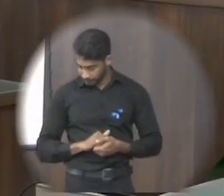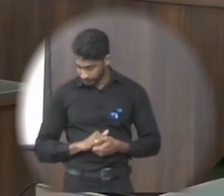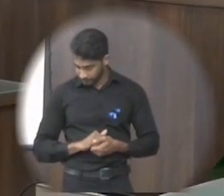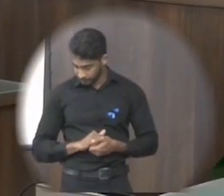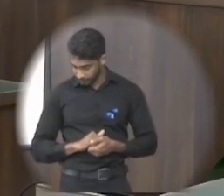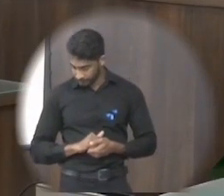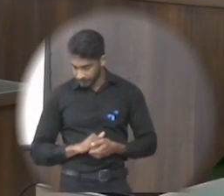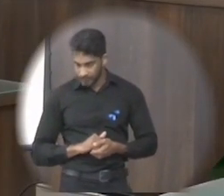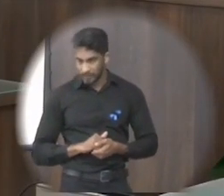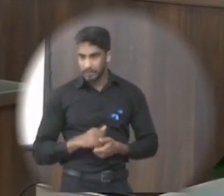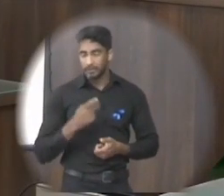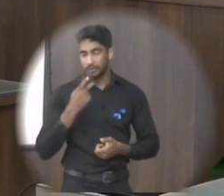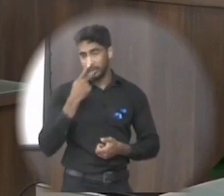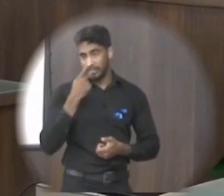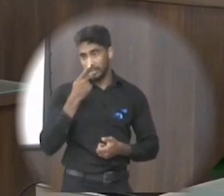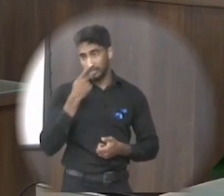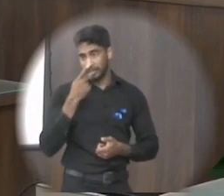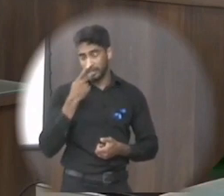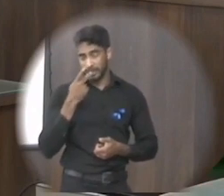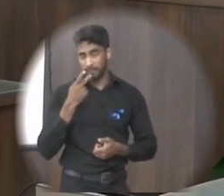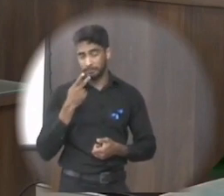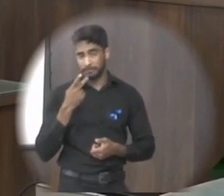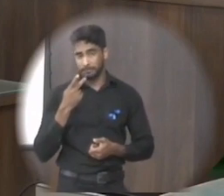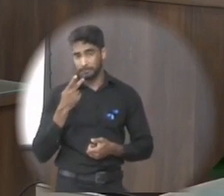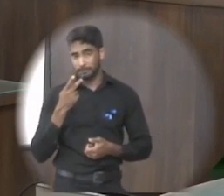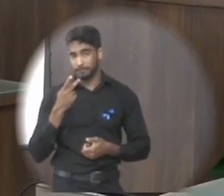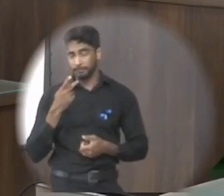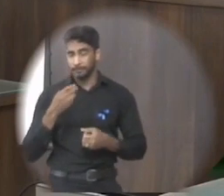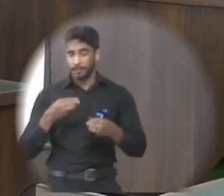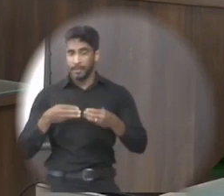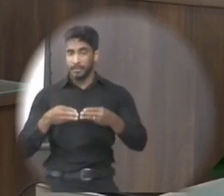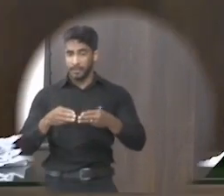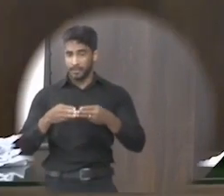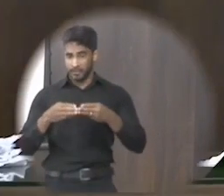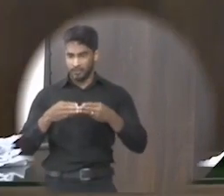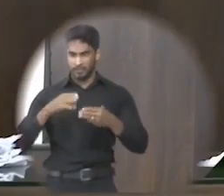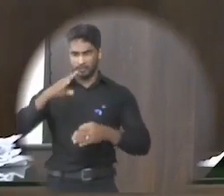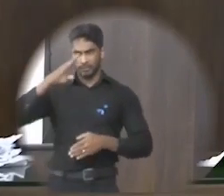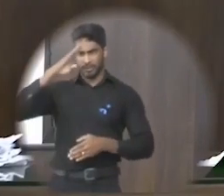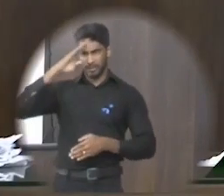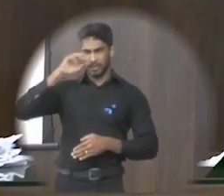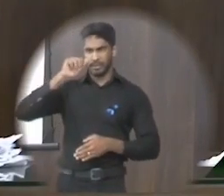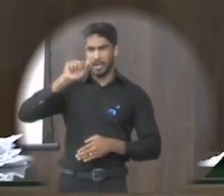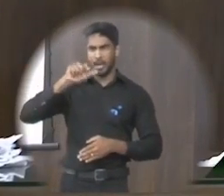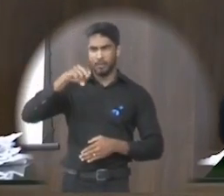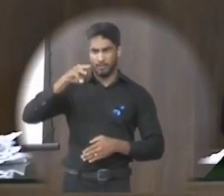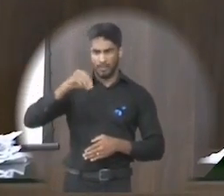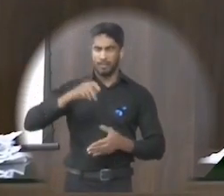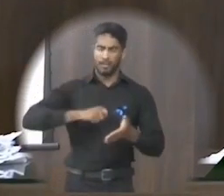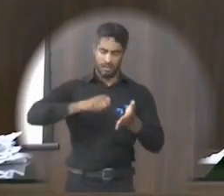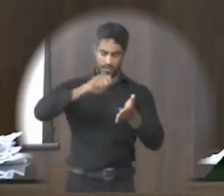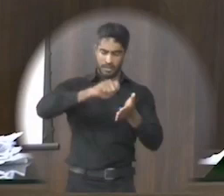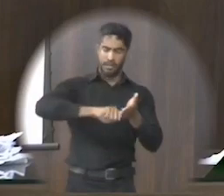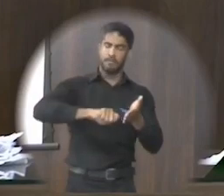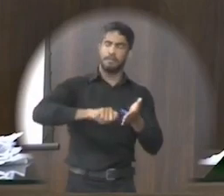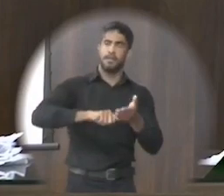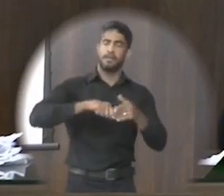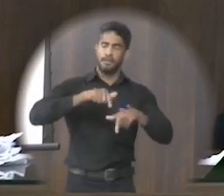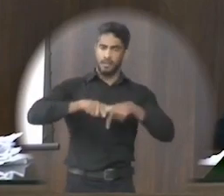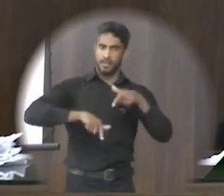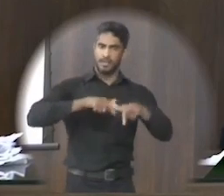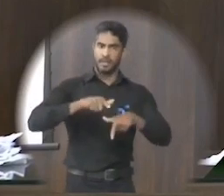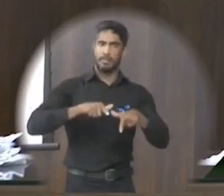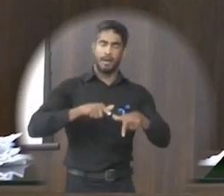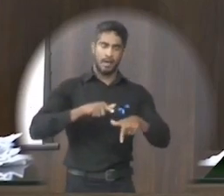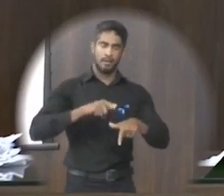Queria dar uma ressalva aí nessa moção do Sargento Almir, pedi até para me subscrever. Essa operação da polícia é